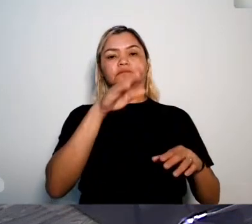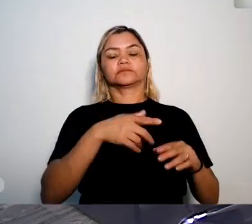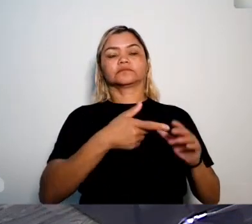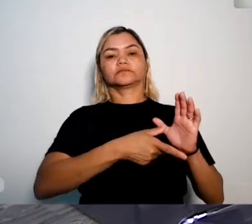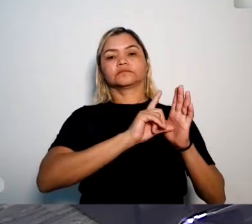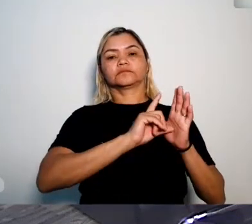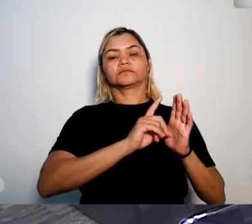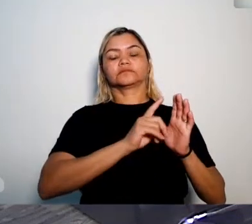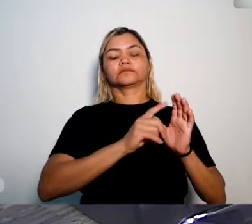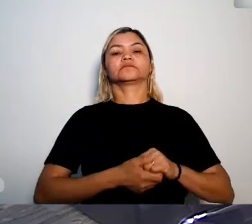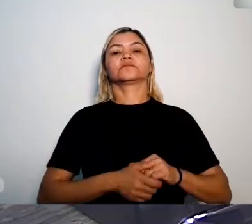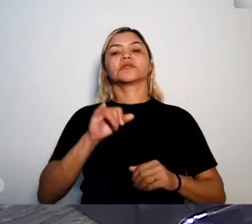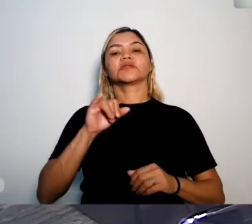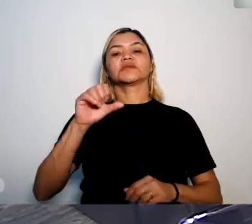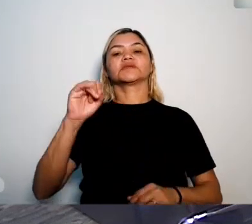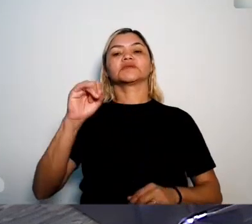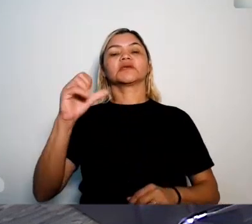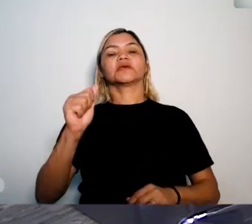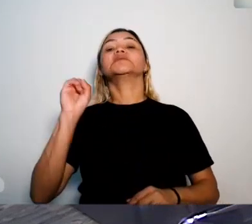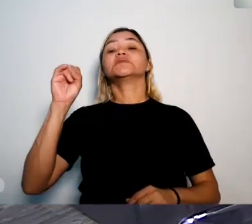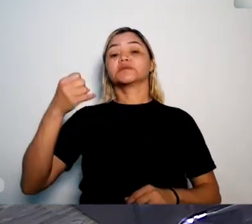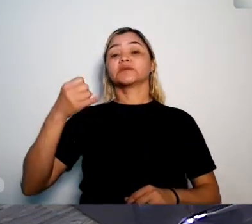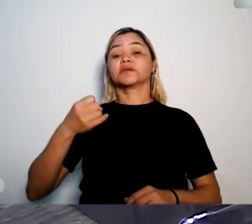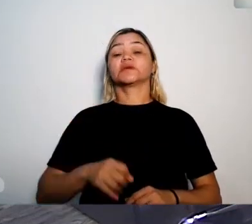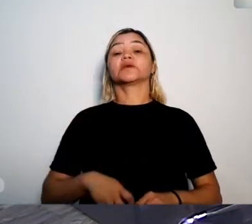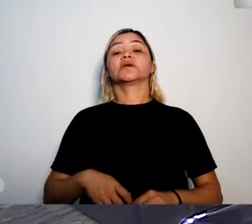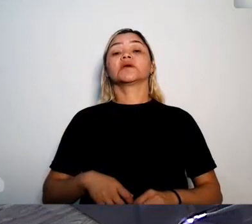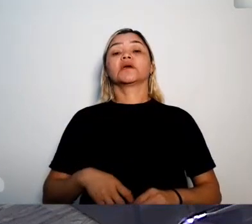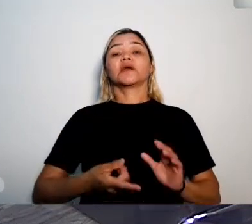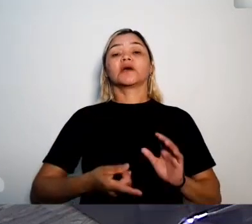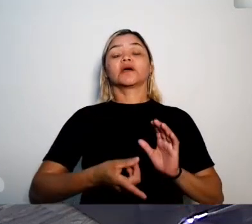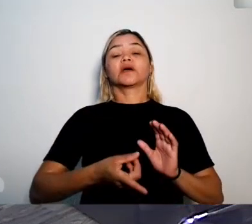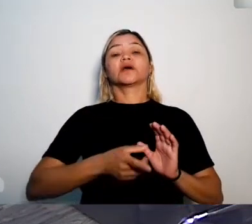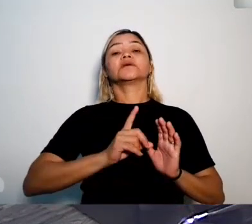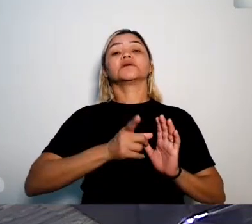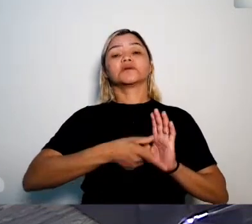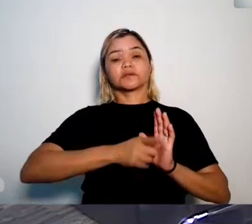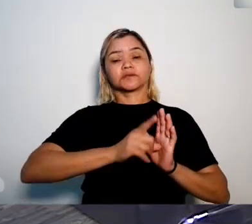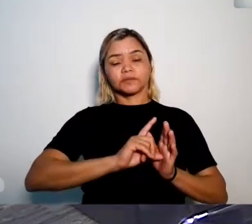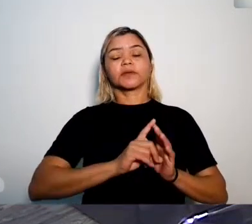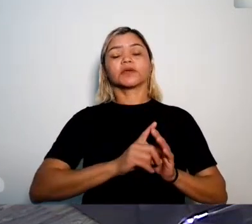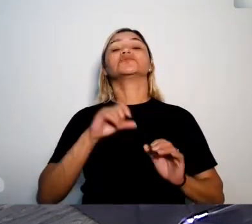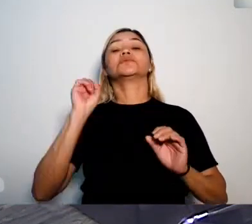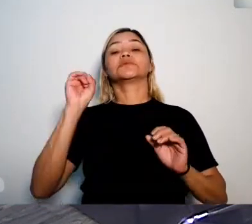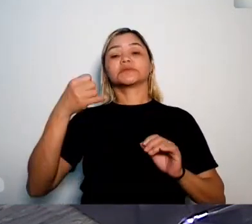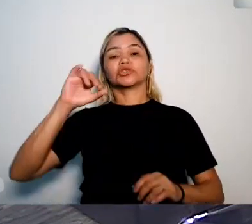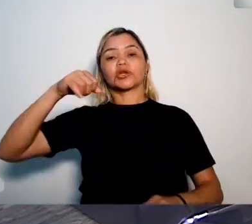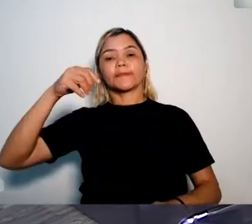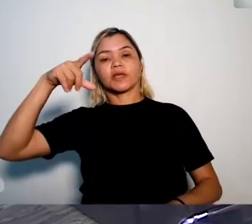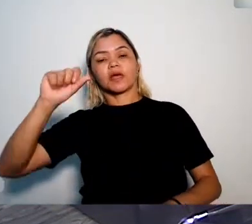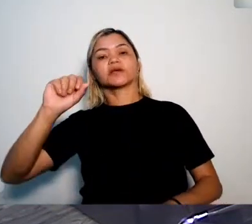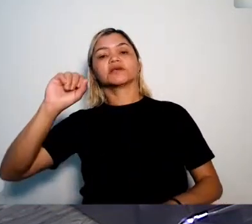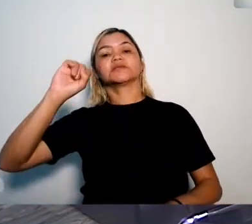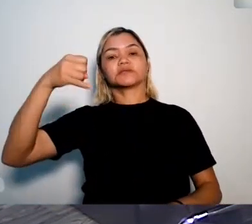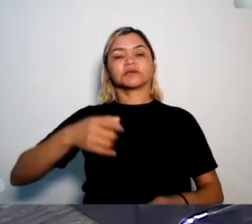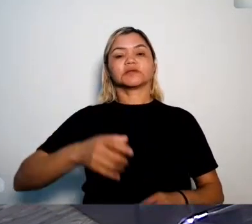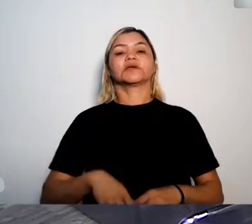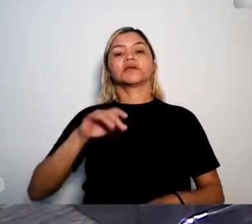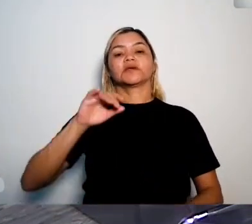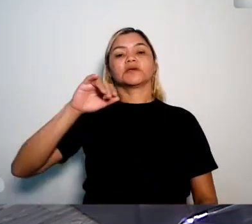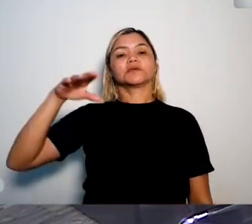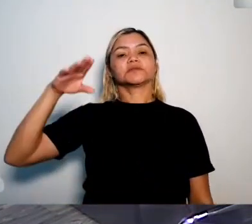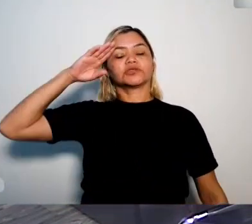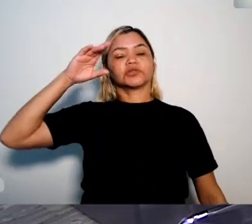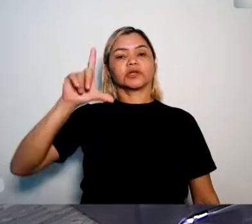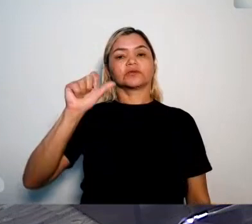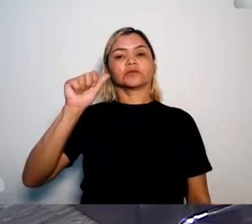Sim. Vereadora Jamila. Sim, favorável. Vereador Sargento Laudo. Contrário ao